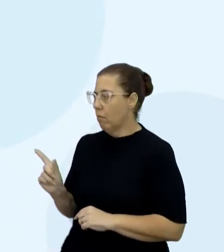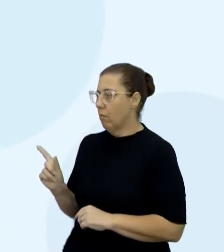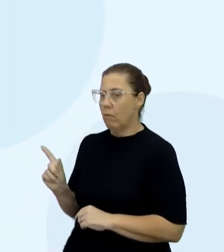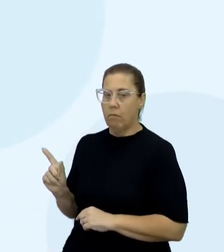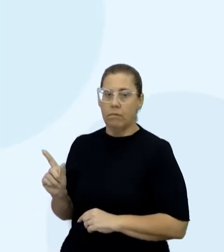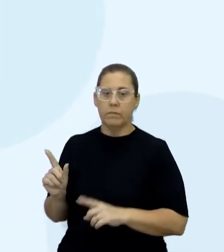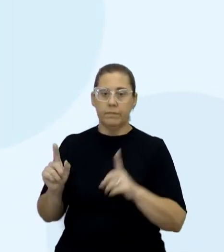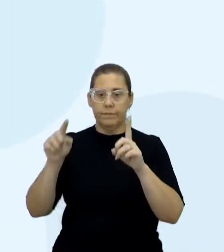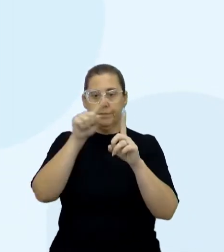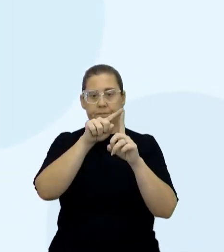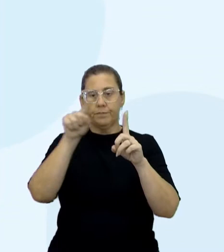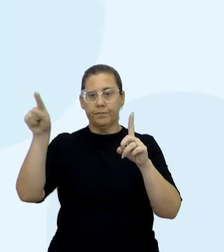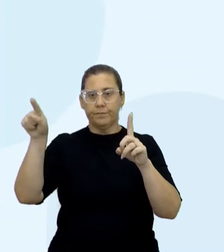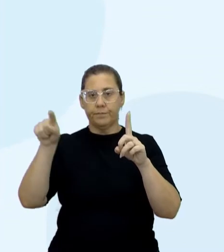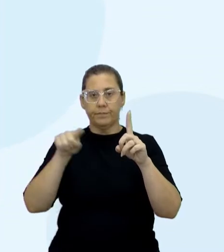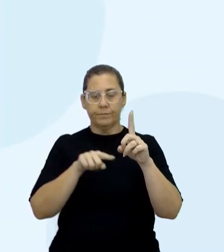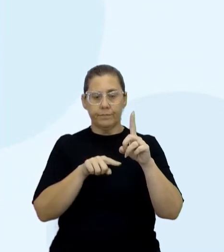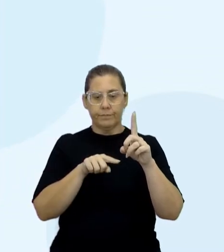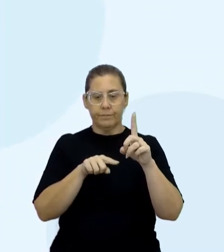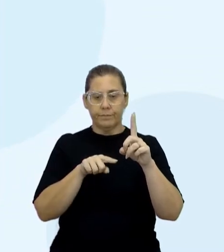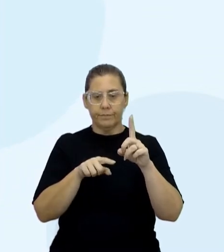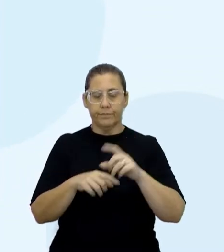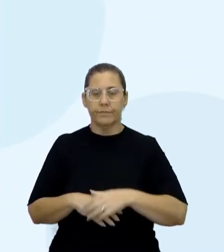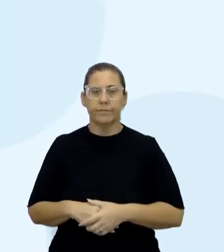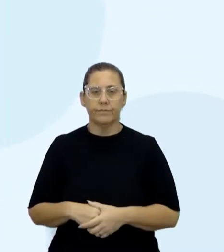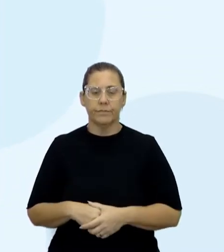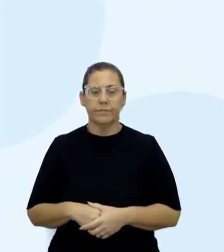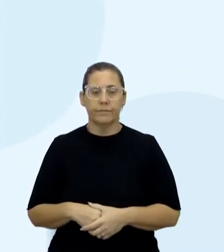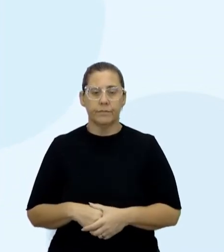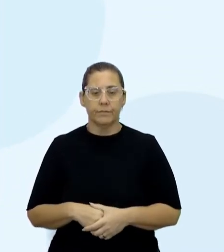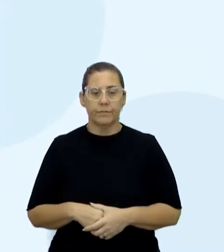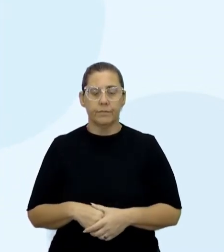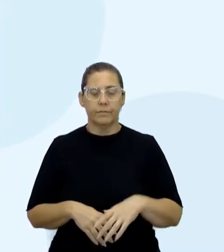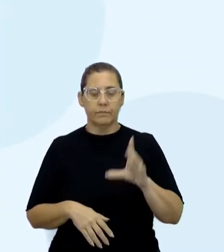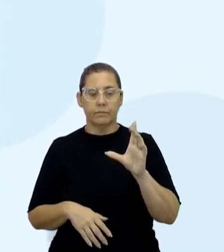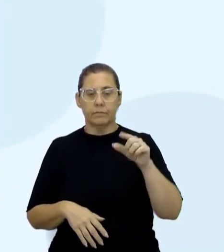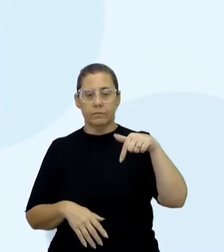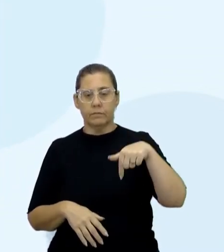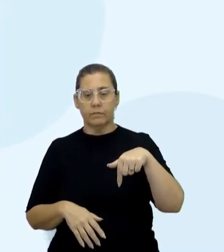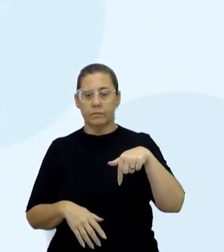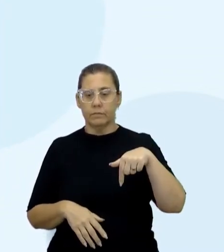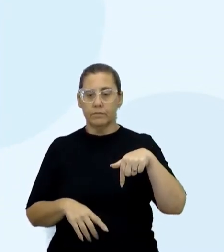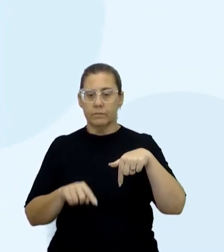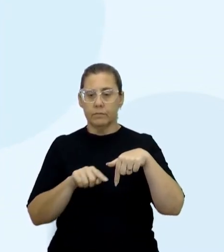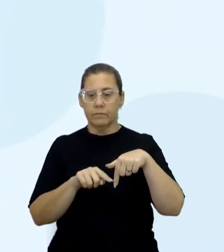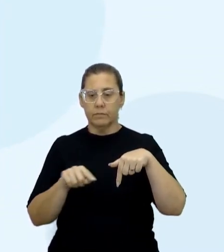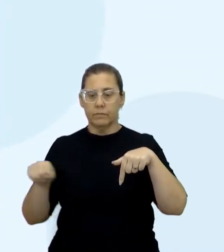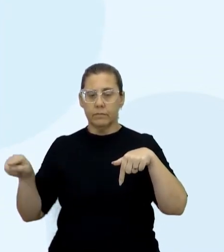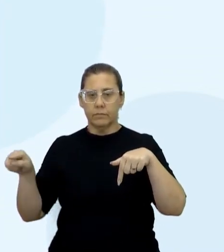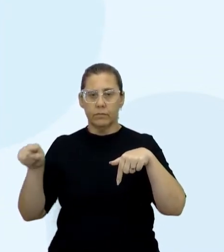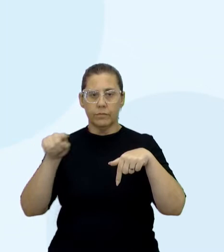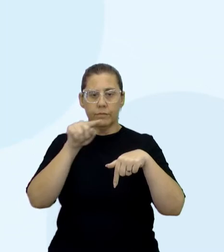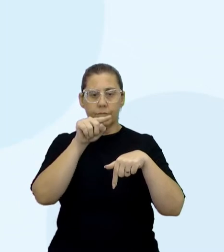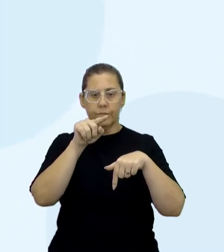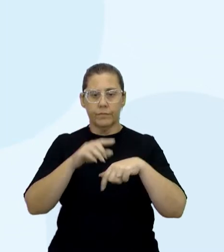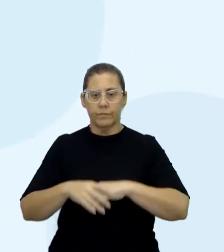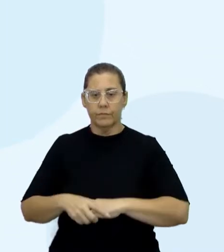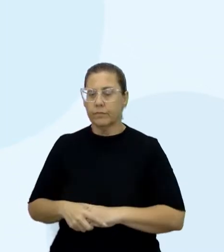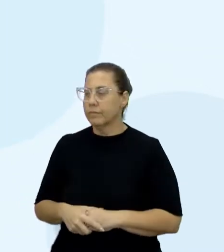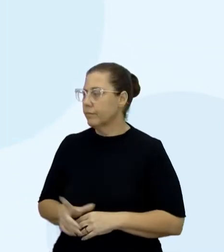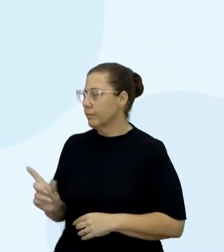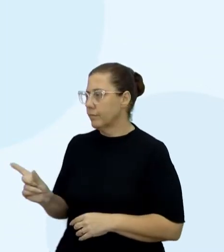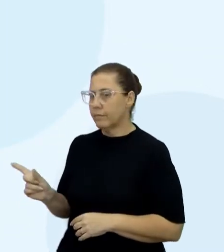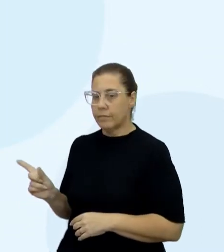paralelo, foco, foco, paralelo. Né? É isso daí. Ó. Aí a gente tem ali, então, uma imagem de